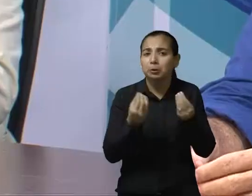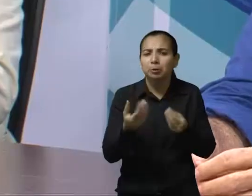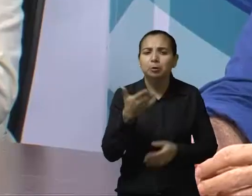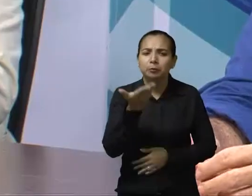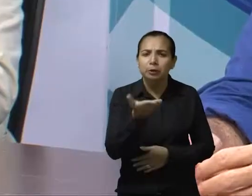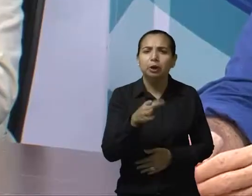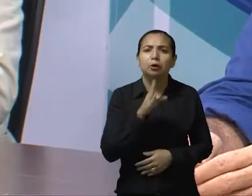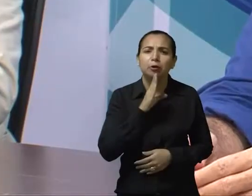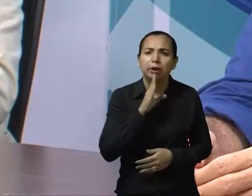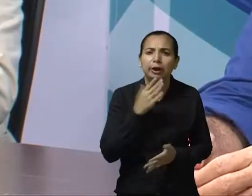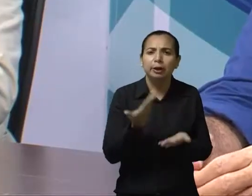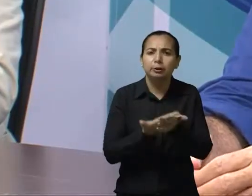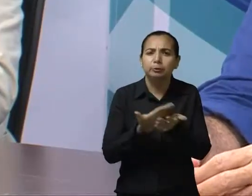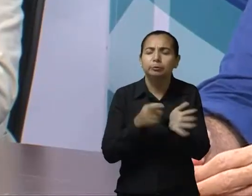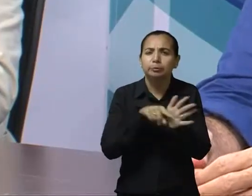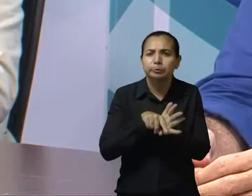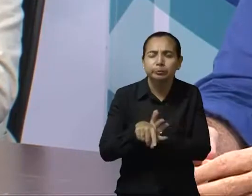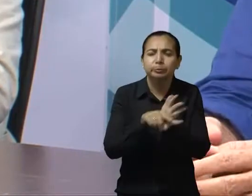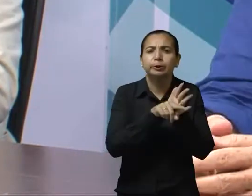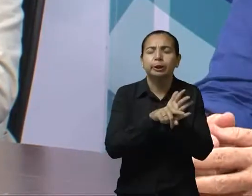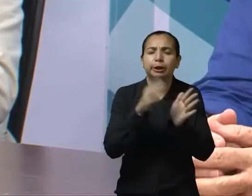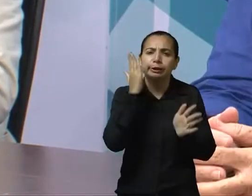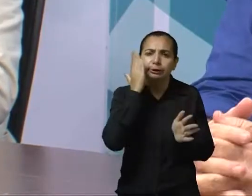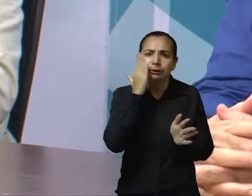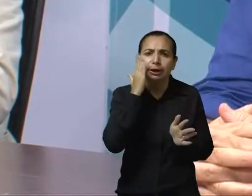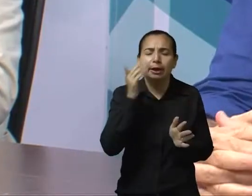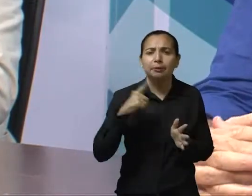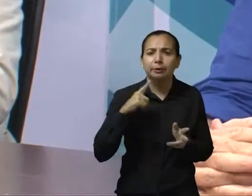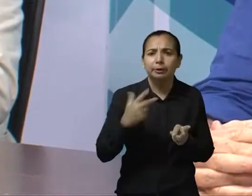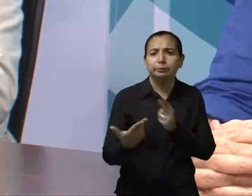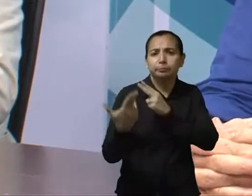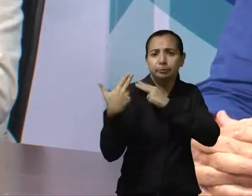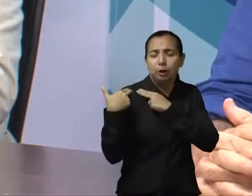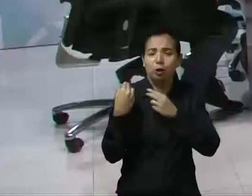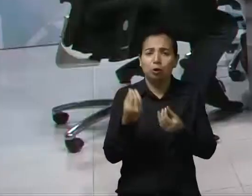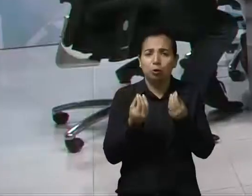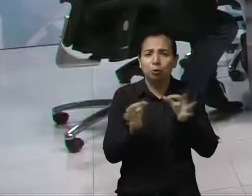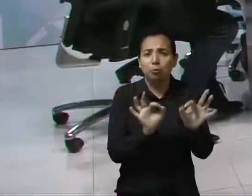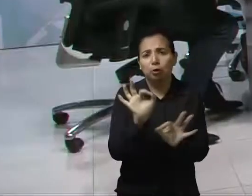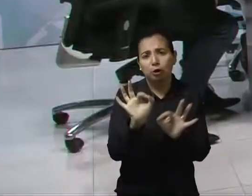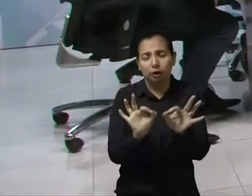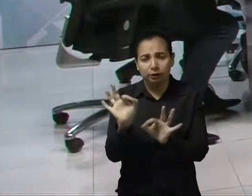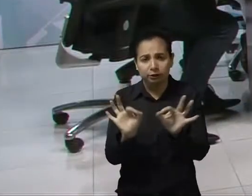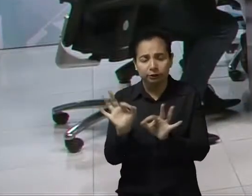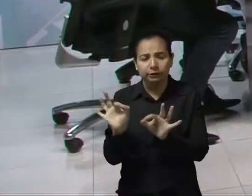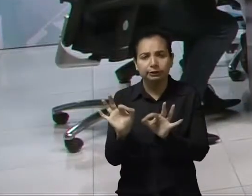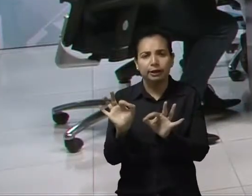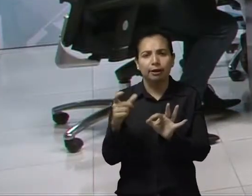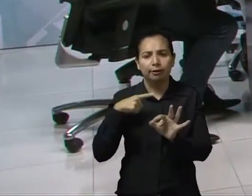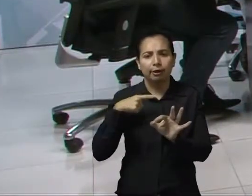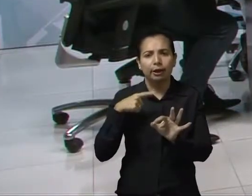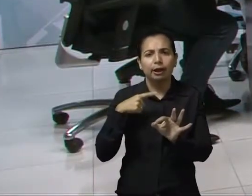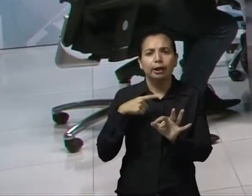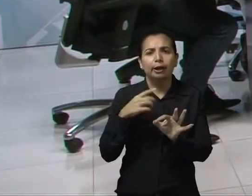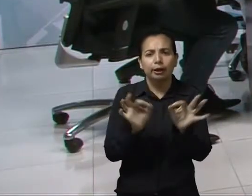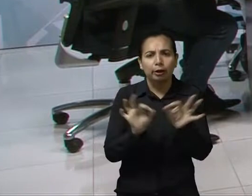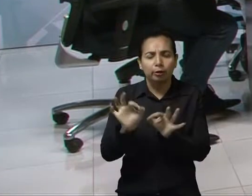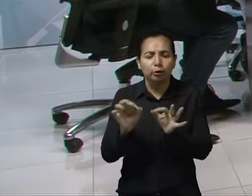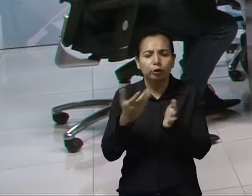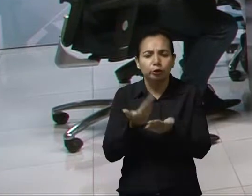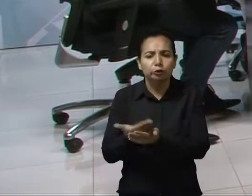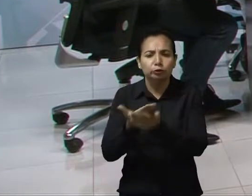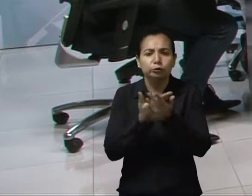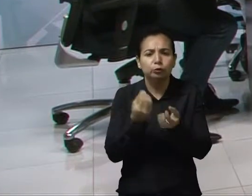sociólogo, analista, com a responsabilidade de dirigir, inclusive, o Laboratório de Estudos da Violência e,